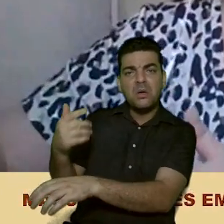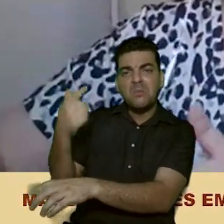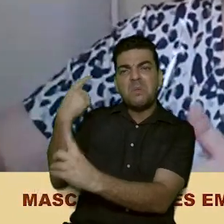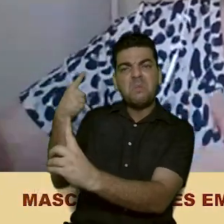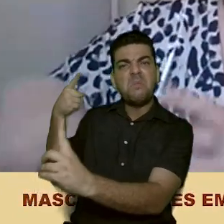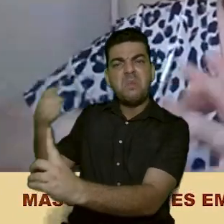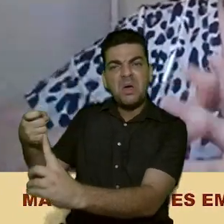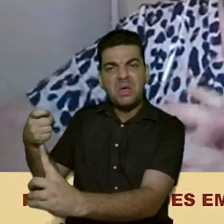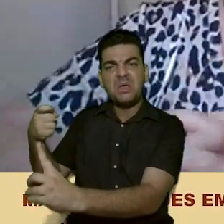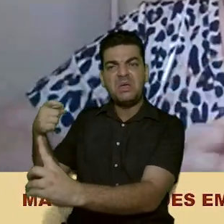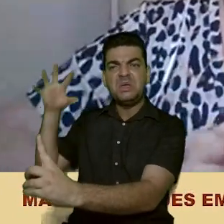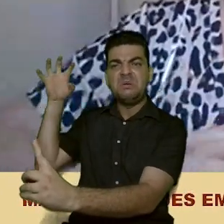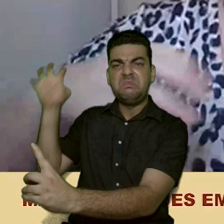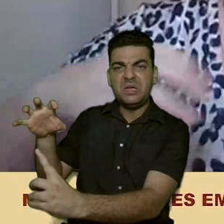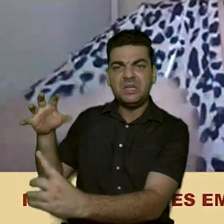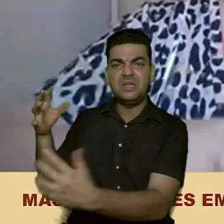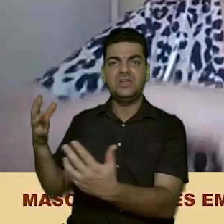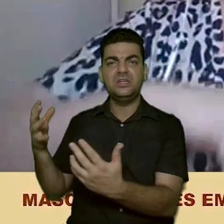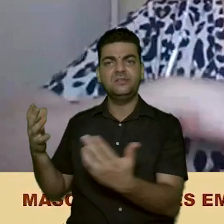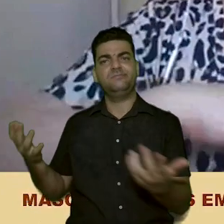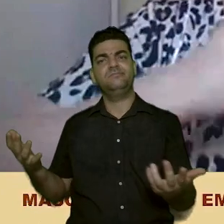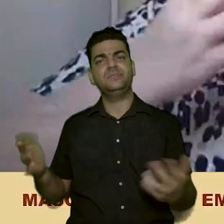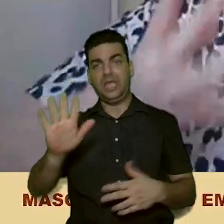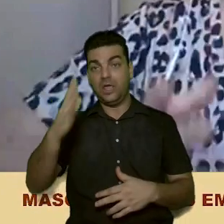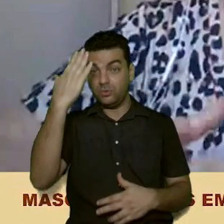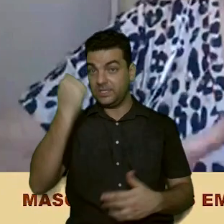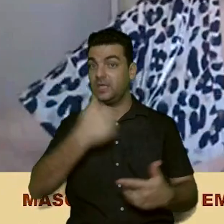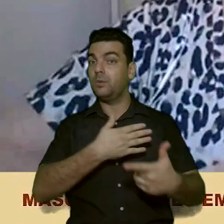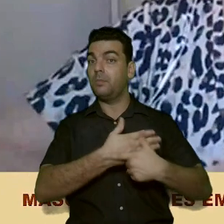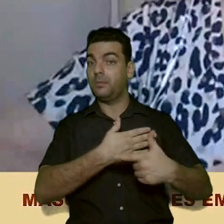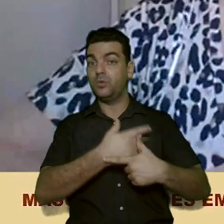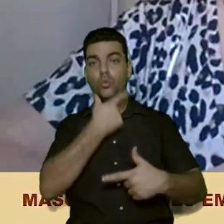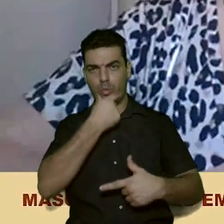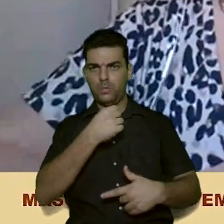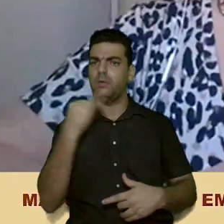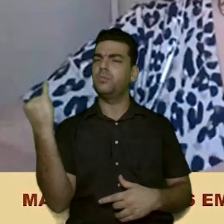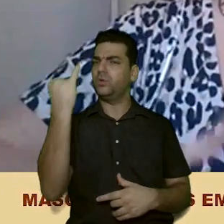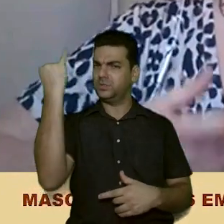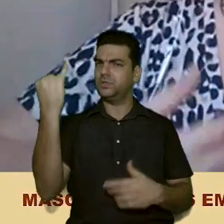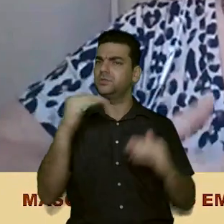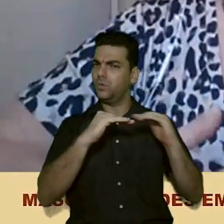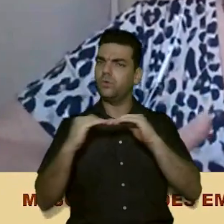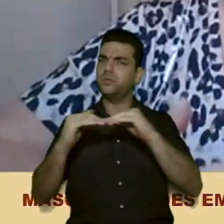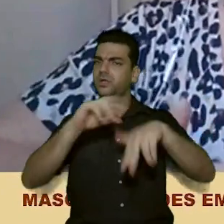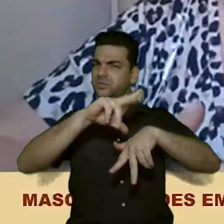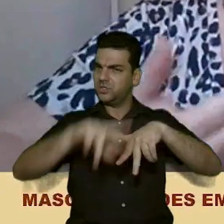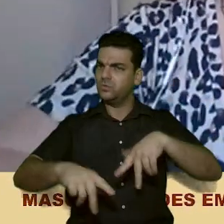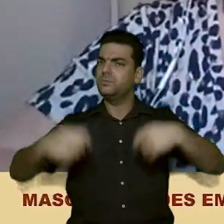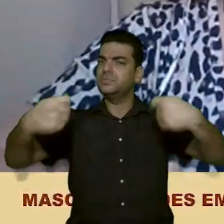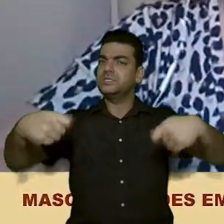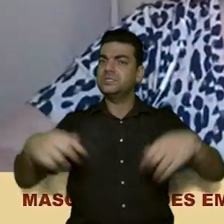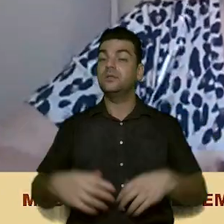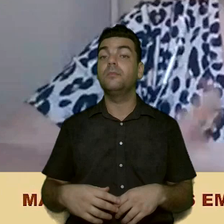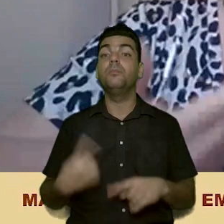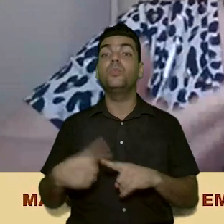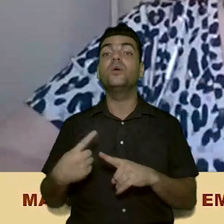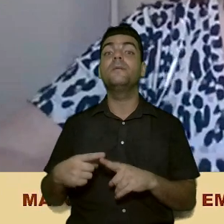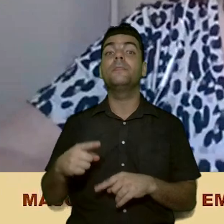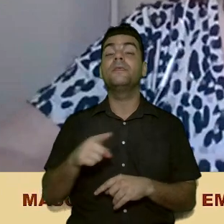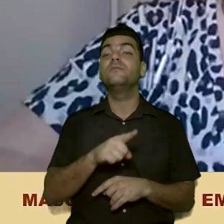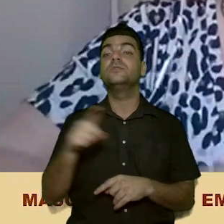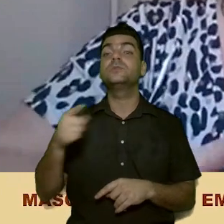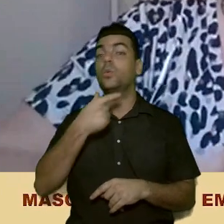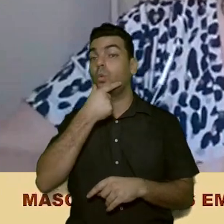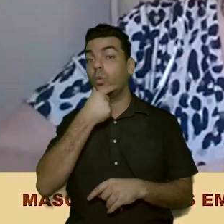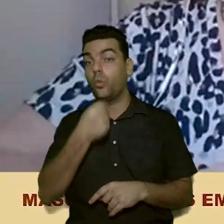grupos sociais. Eu acredito que os homens têm um papel fundamental na equidade de gênero, gente, na medida em que são os homens,